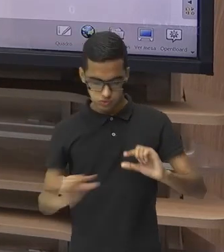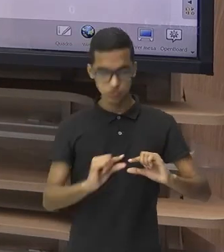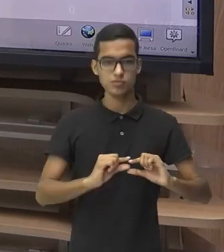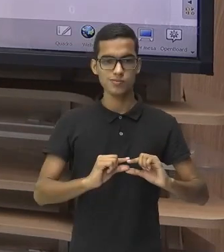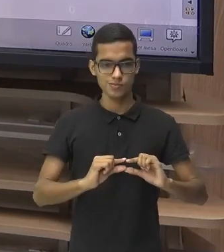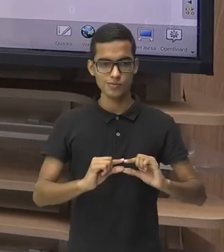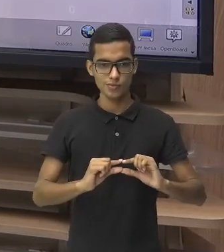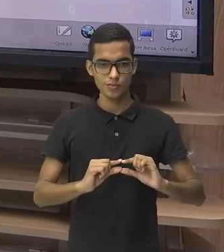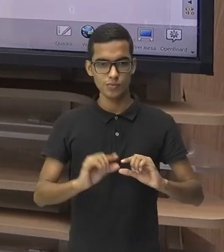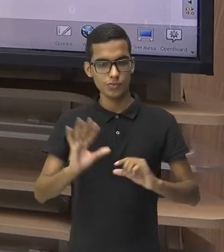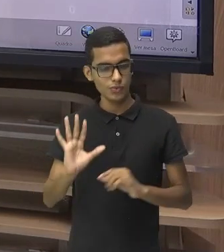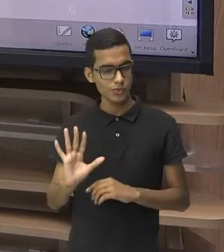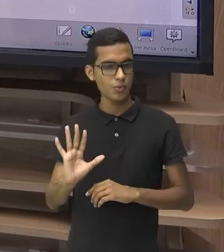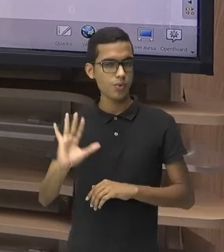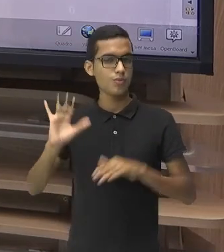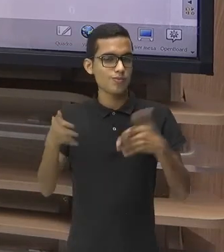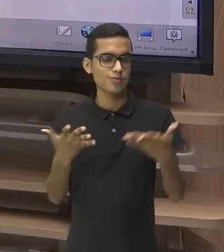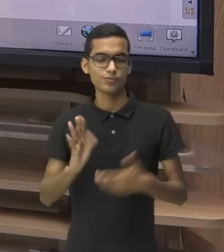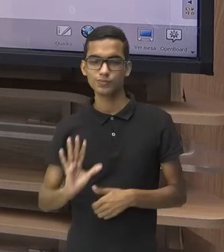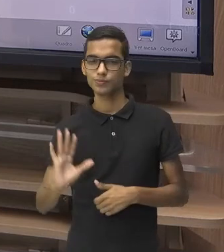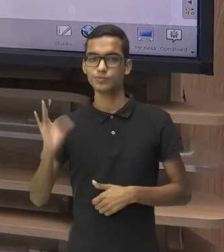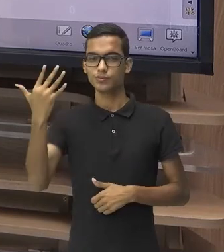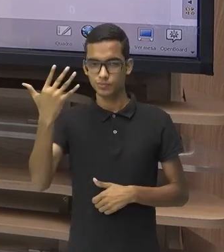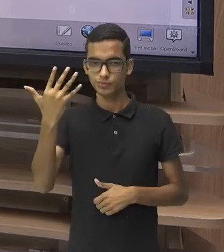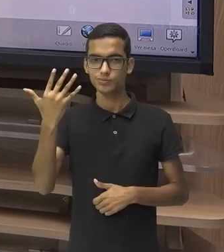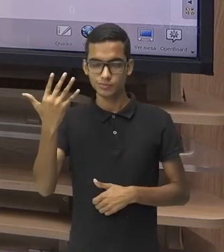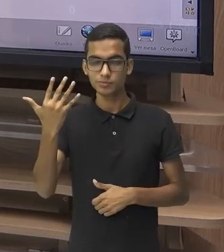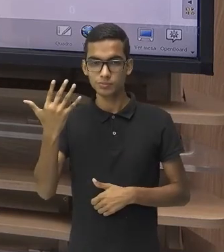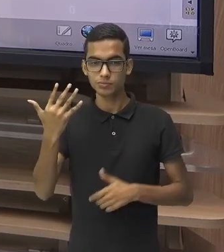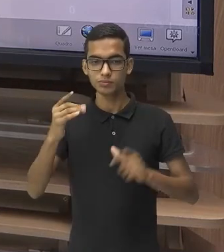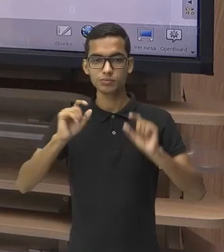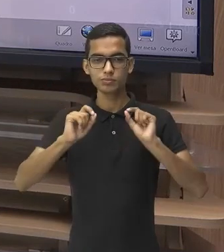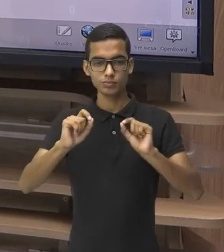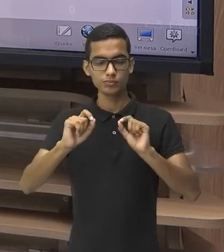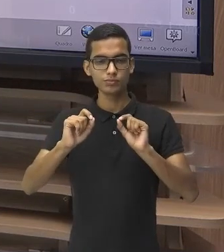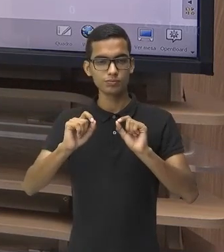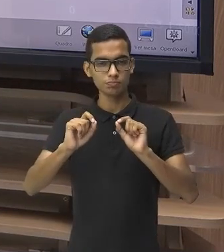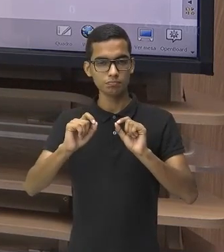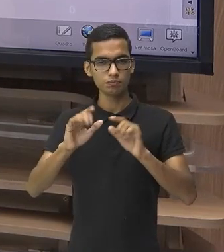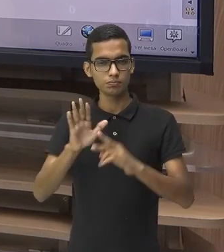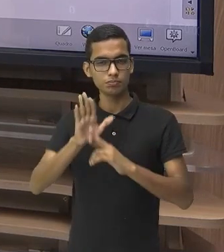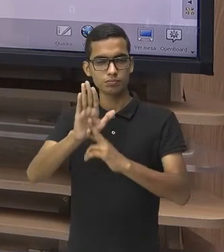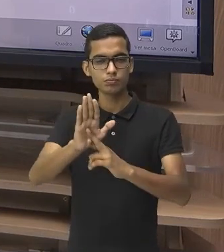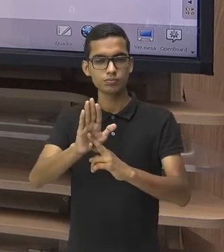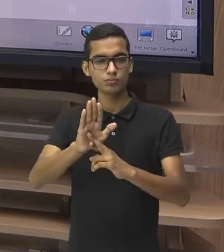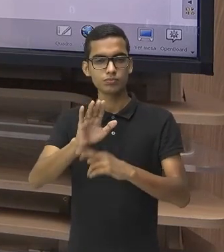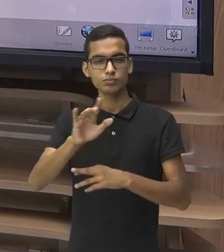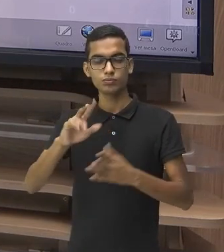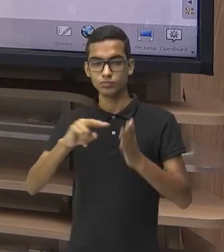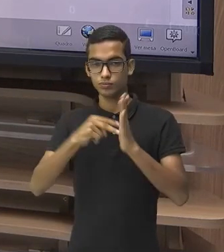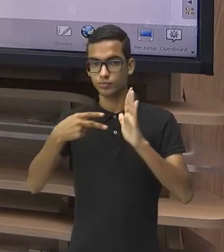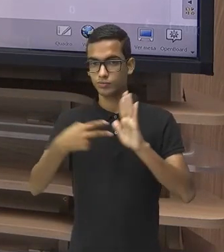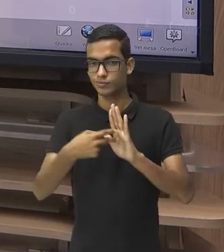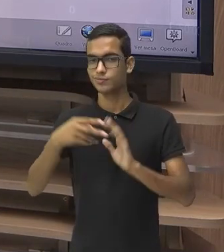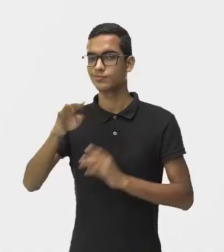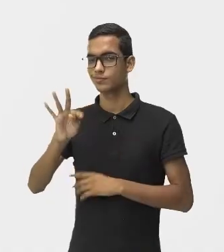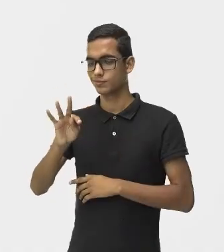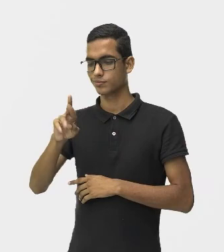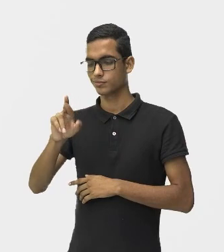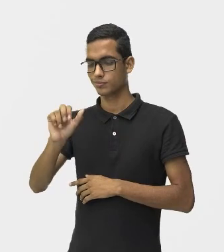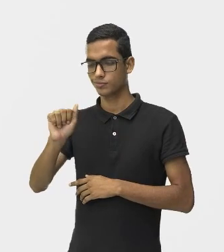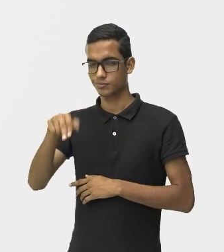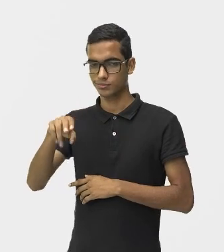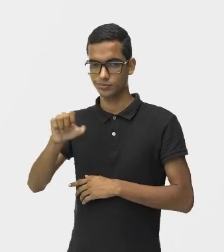cromossomos não homólogos, a gente chama essa mutação cromossômica de translocação. E a gente observa